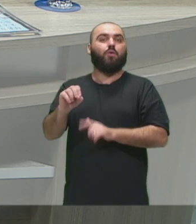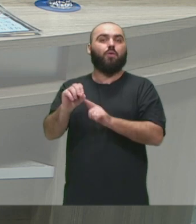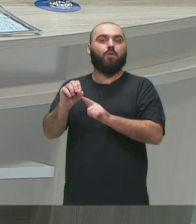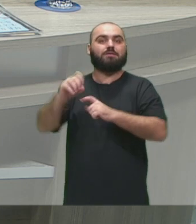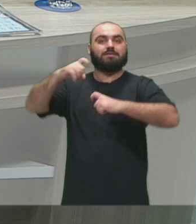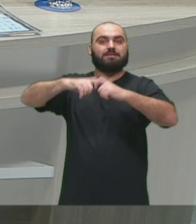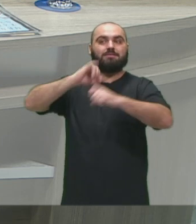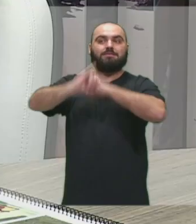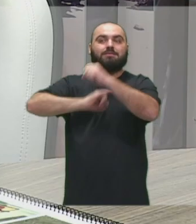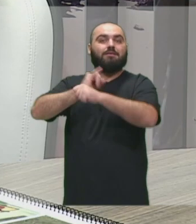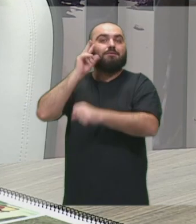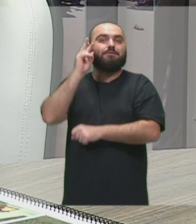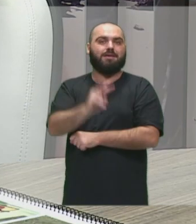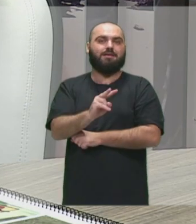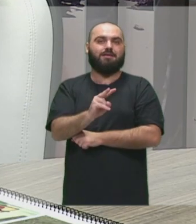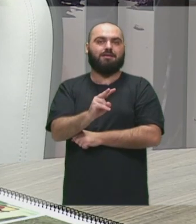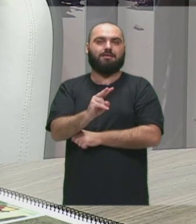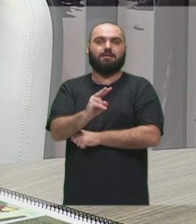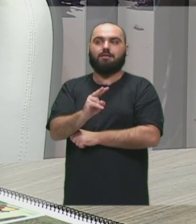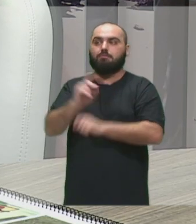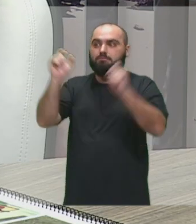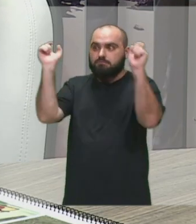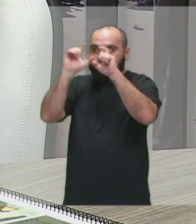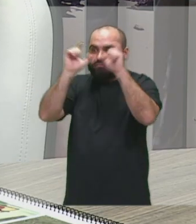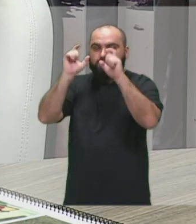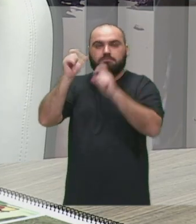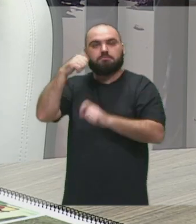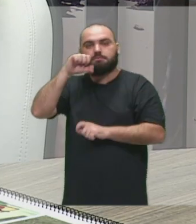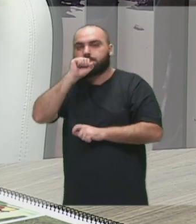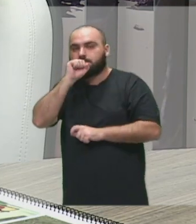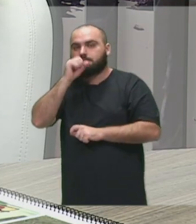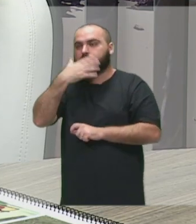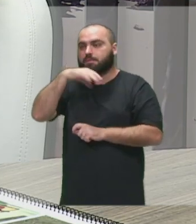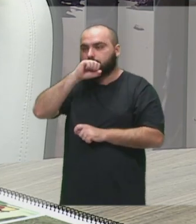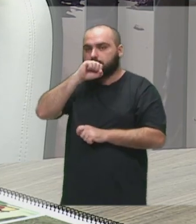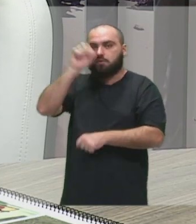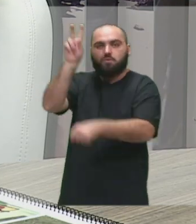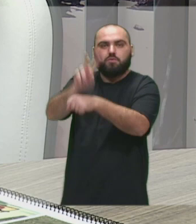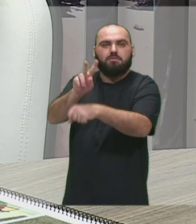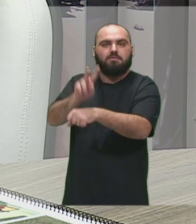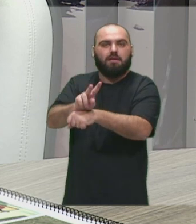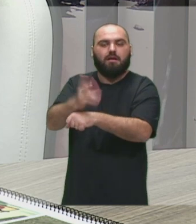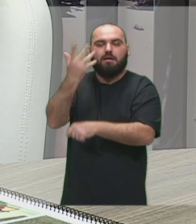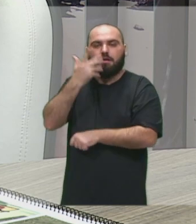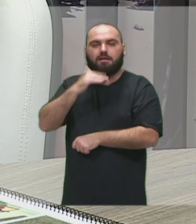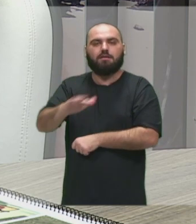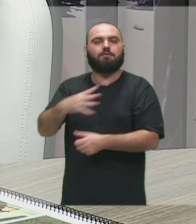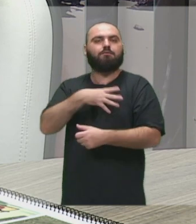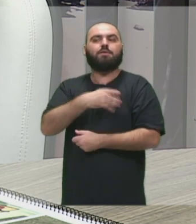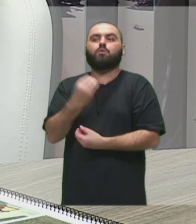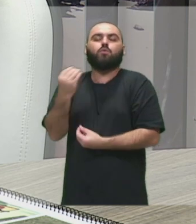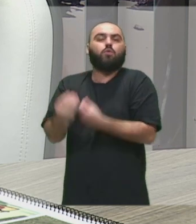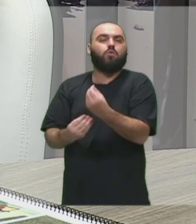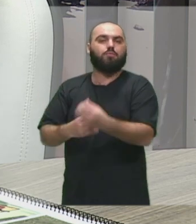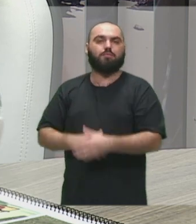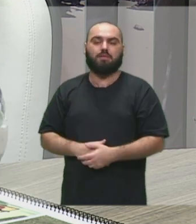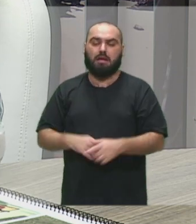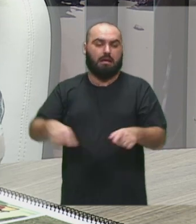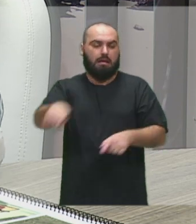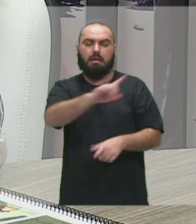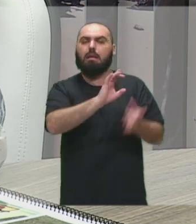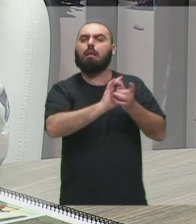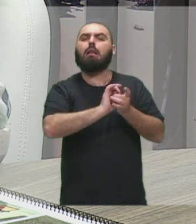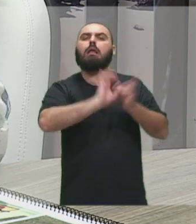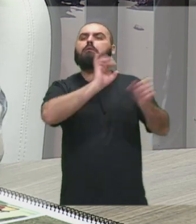Então, assim, é um alerta para os pais. Como que nós vamos cuidar da saúde emocional dos nossos filhos? Deixando eles livremente